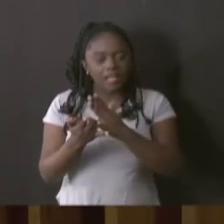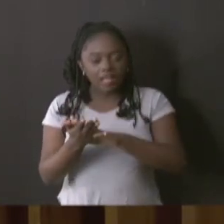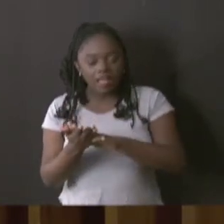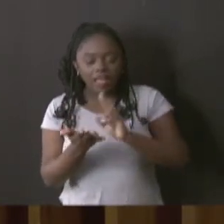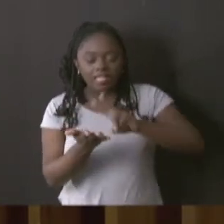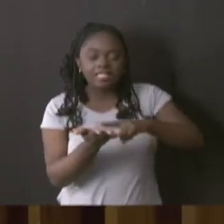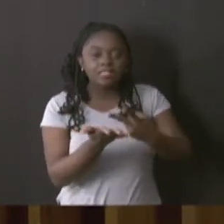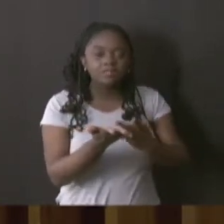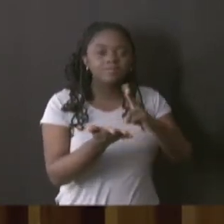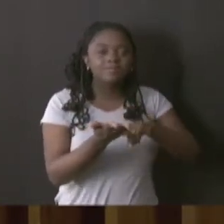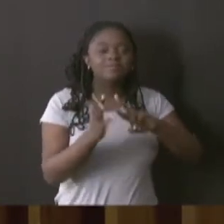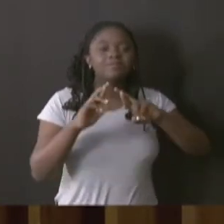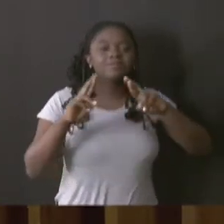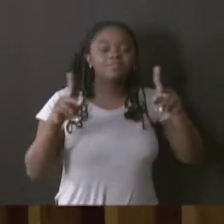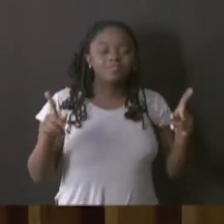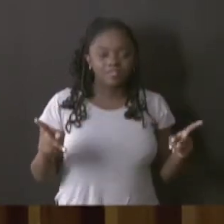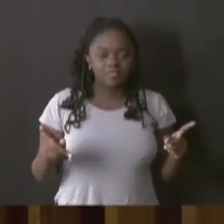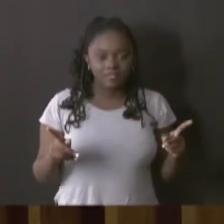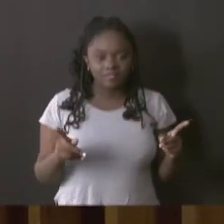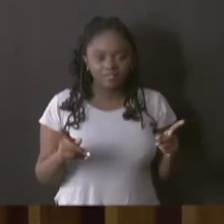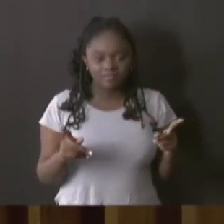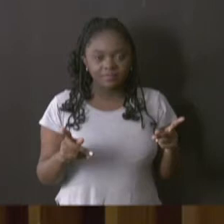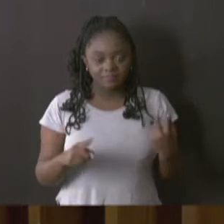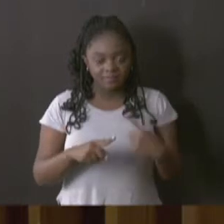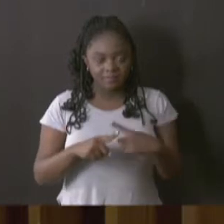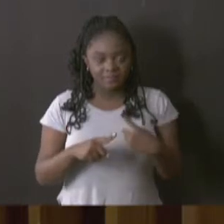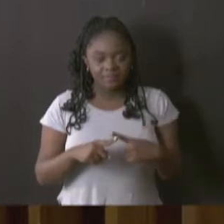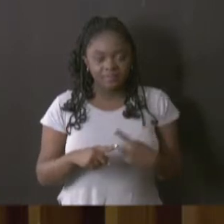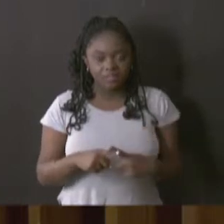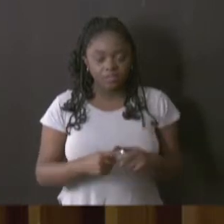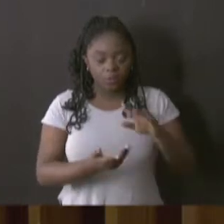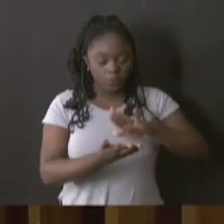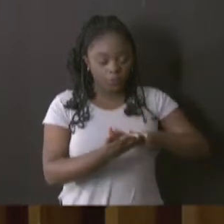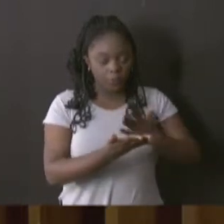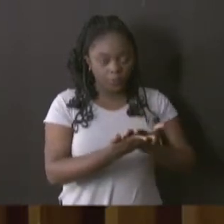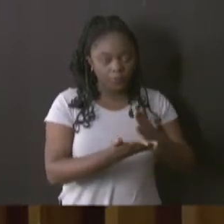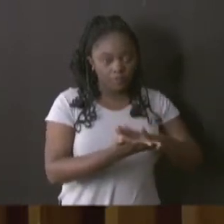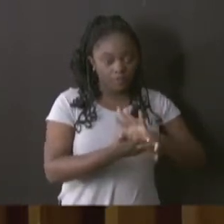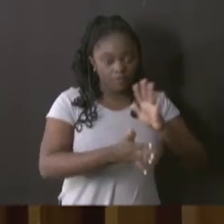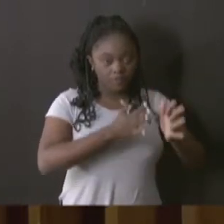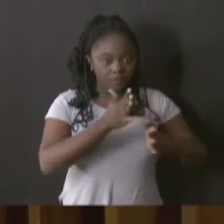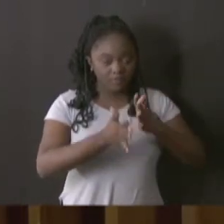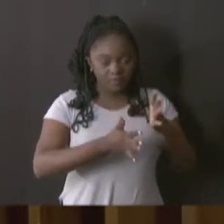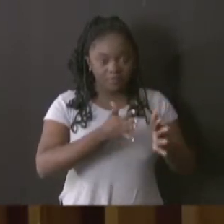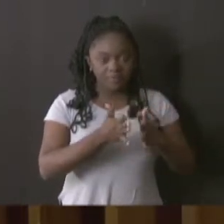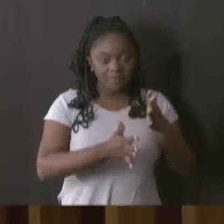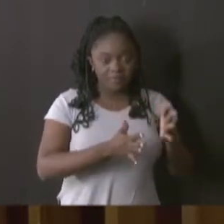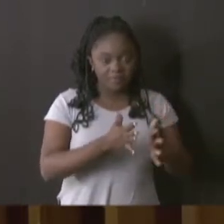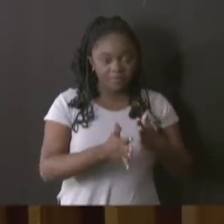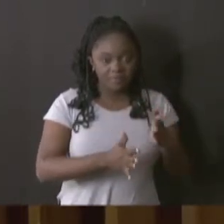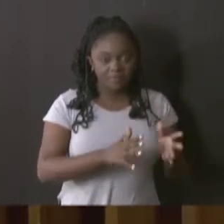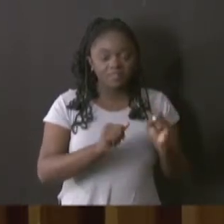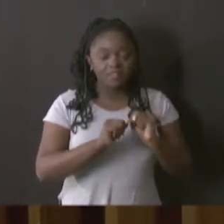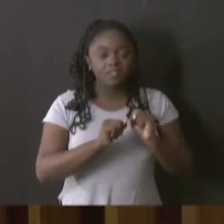tradução, né? Porque normalmente o intérprete, ele se coloca...